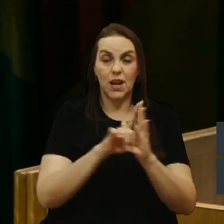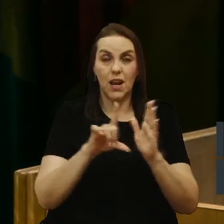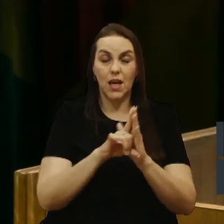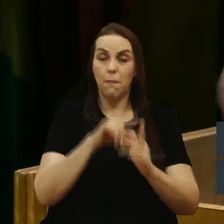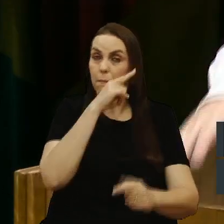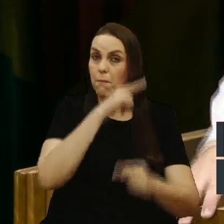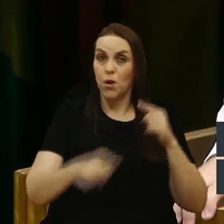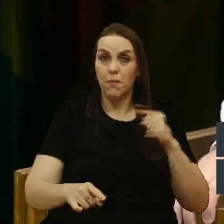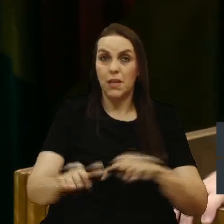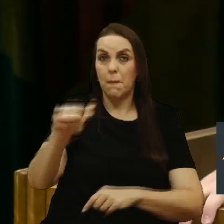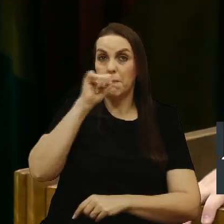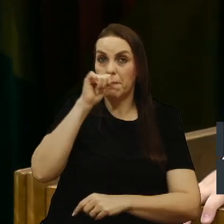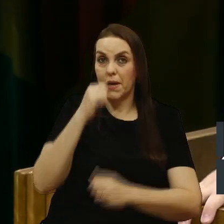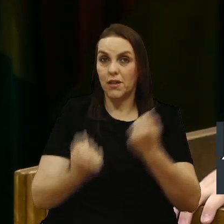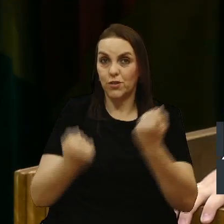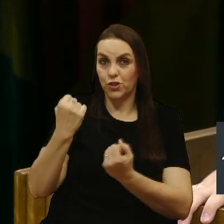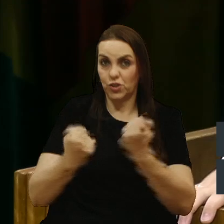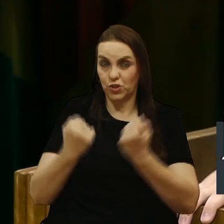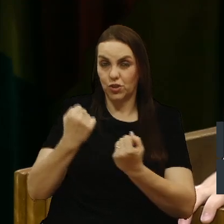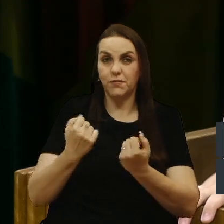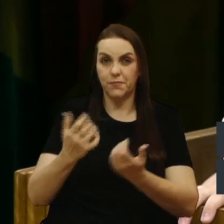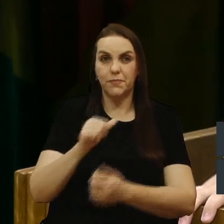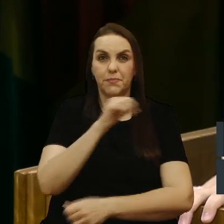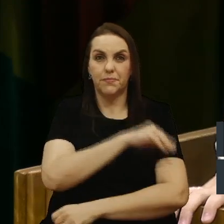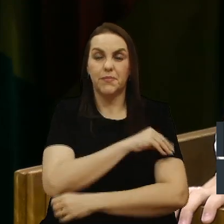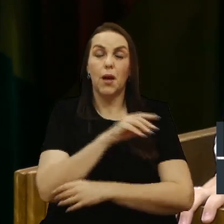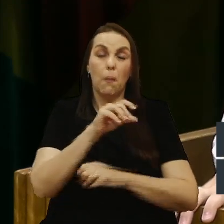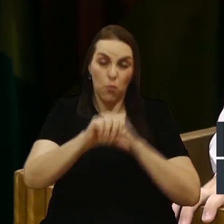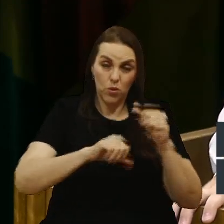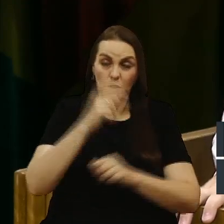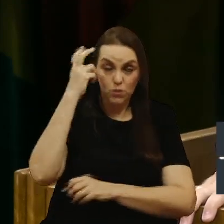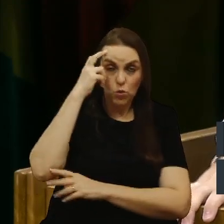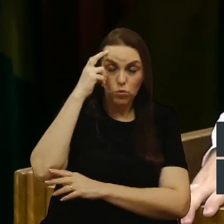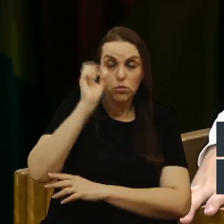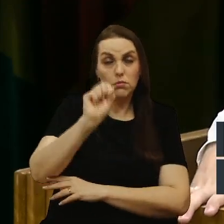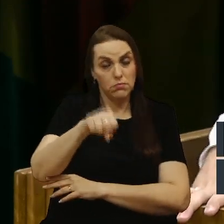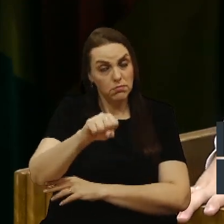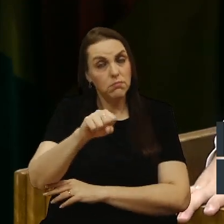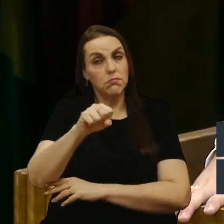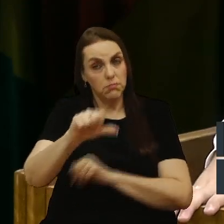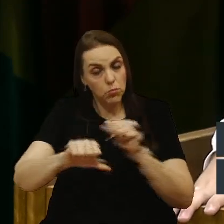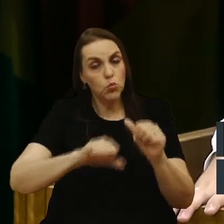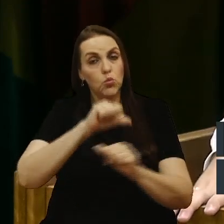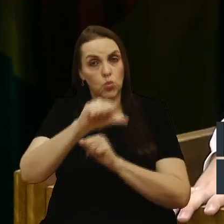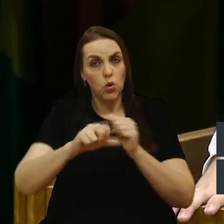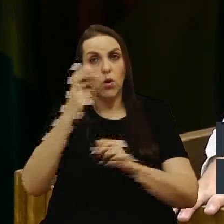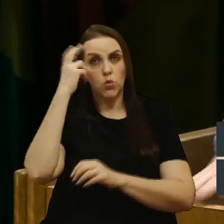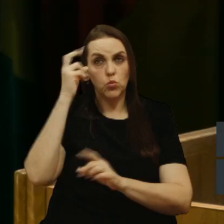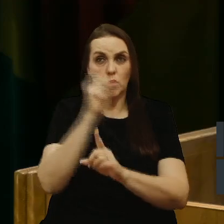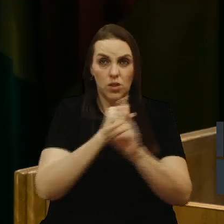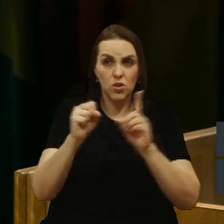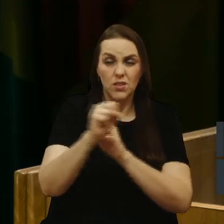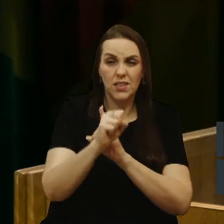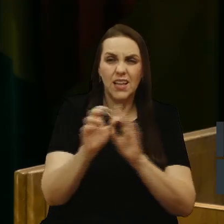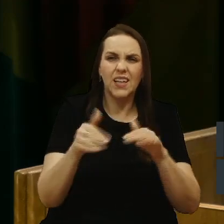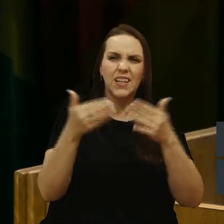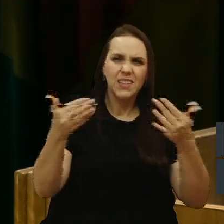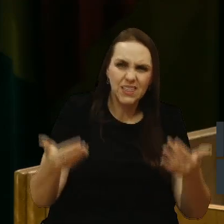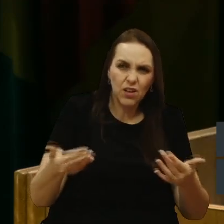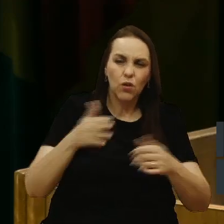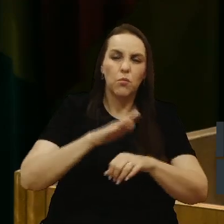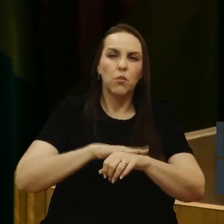Nós mudamos uma cultura de sociedade ou não mudamos? Mudamos significativamente uma cultura de sociedade. Então, quando a